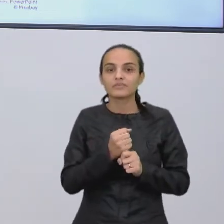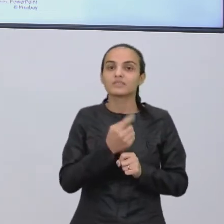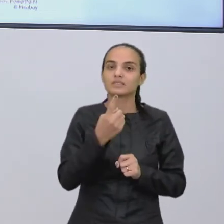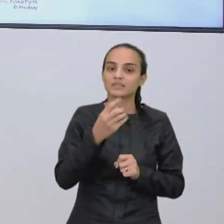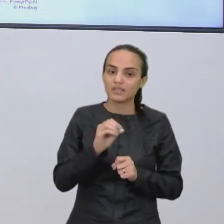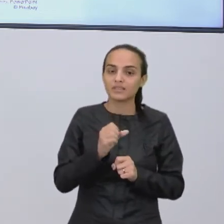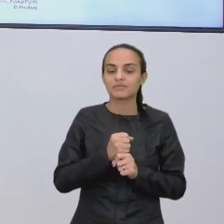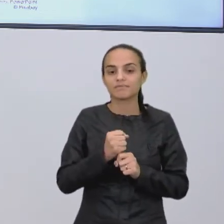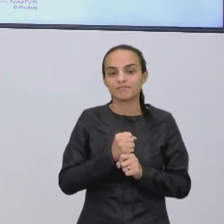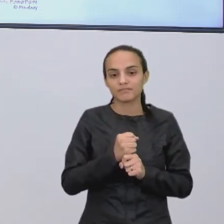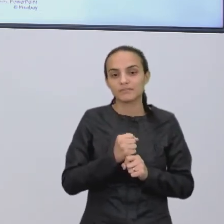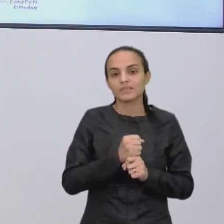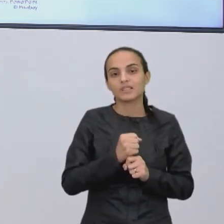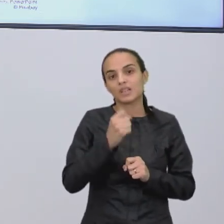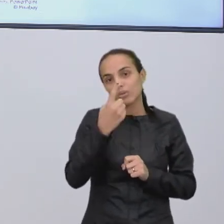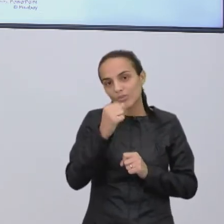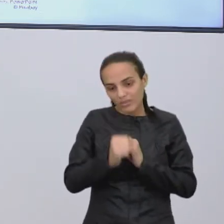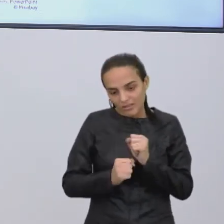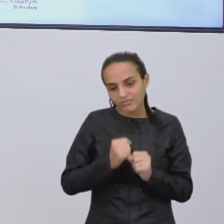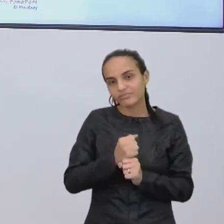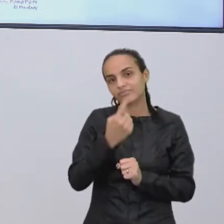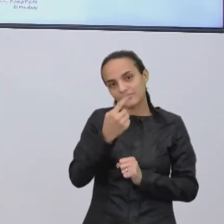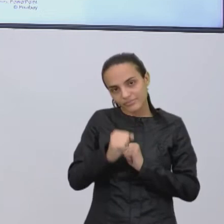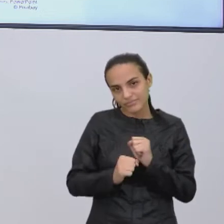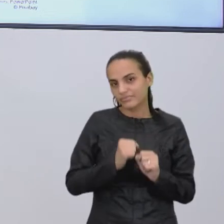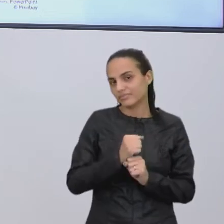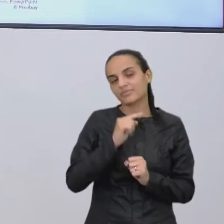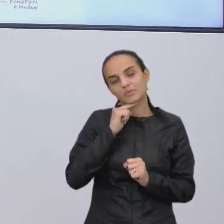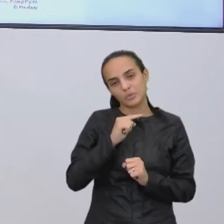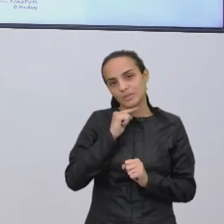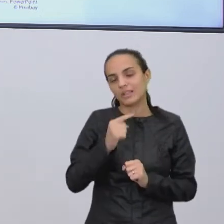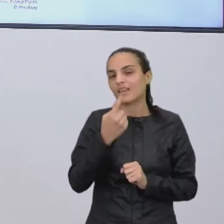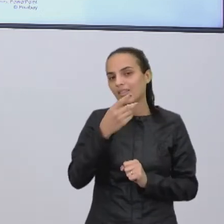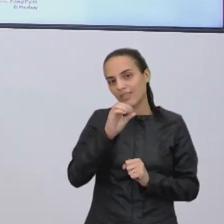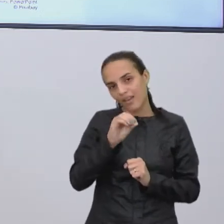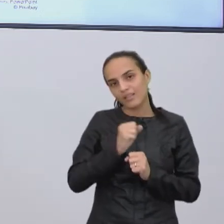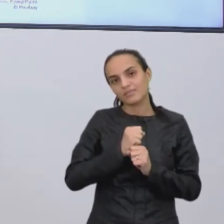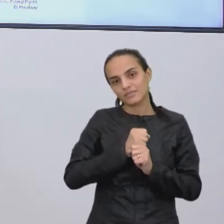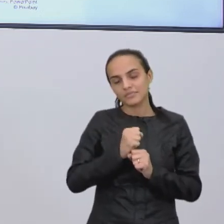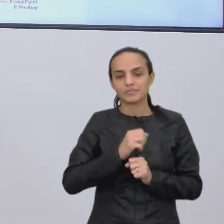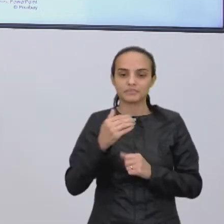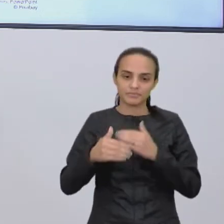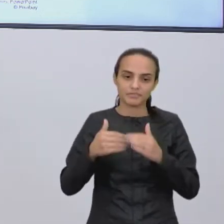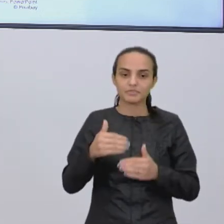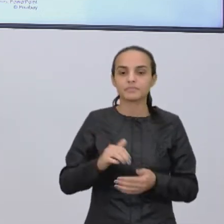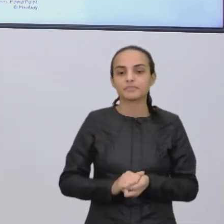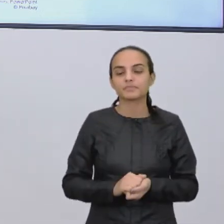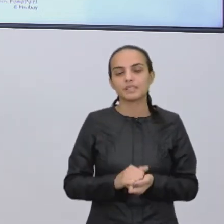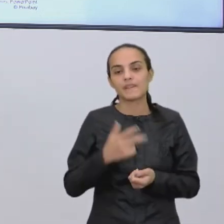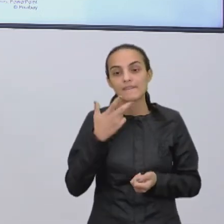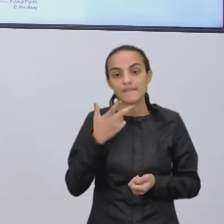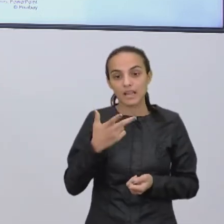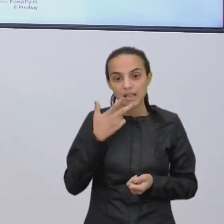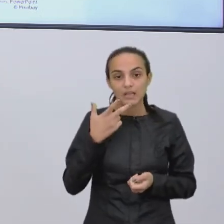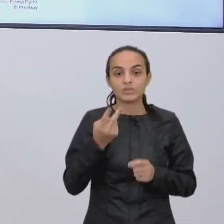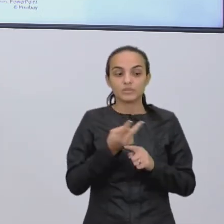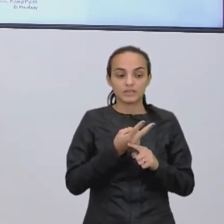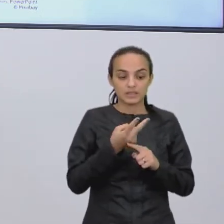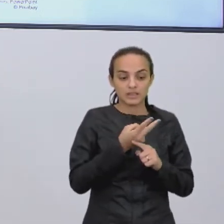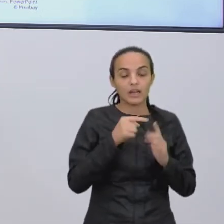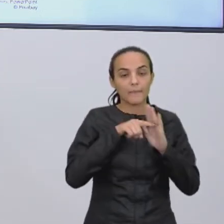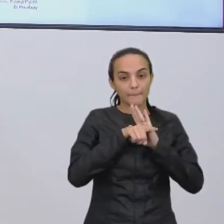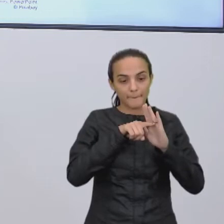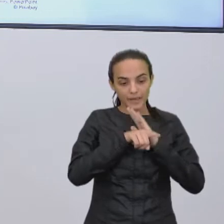aí de se fazer todo ano um censo demográfico. Tudo bem? Bom, vamos voltar lá então. Então, falado aí sobre o censo, né, sobre a